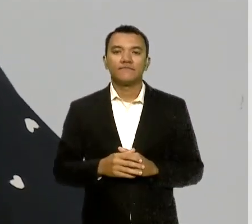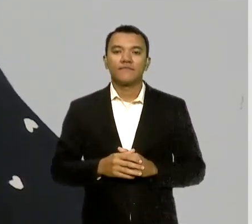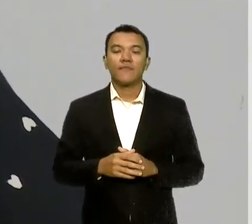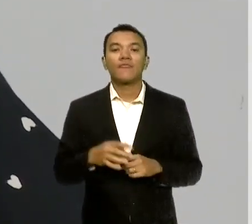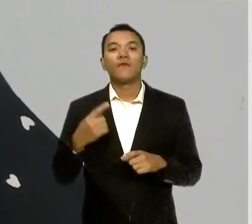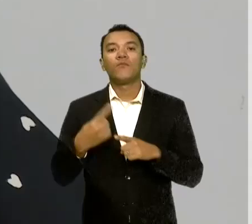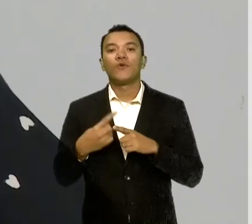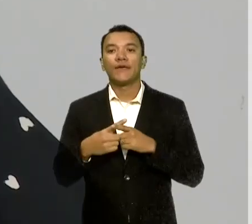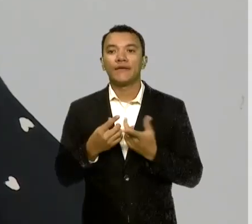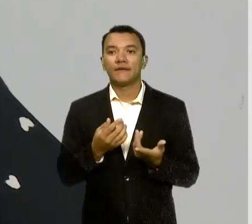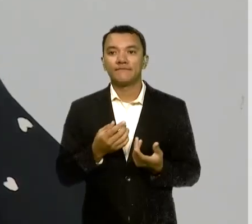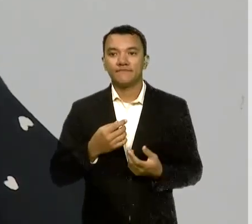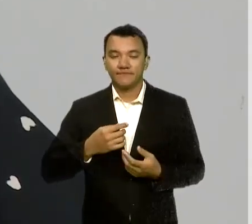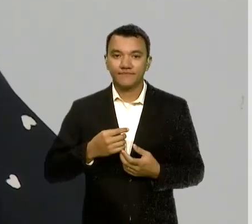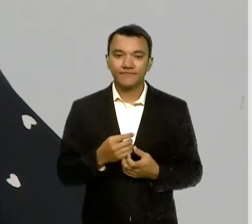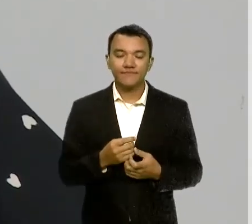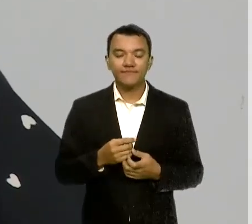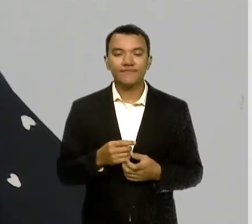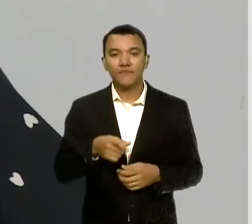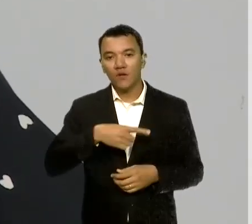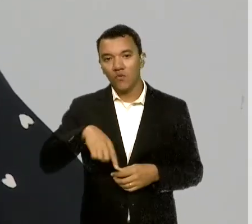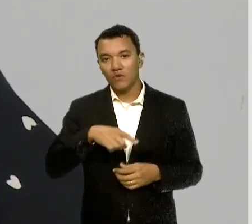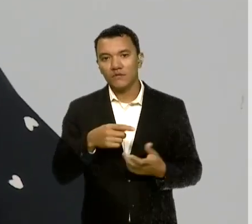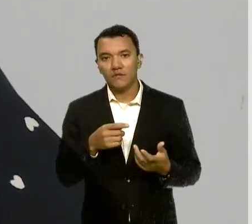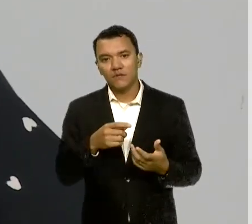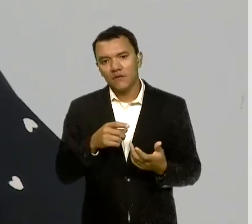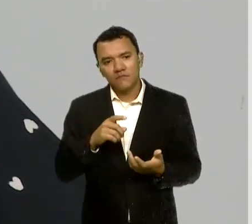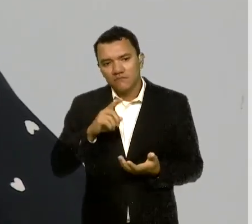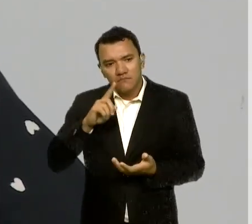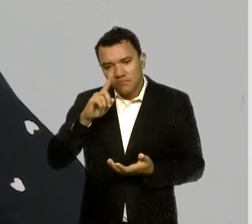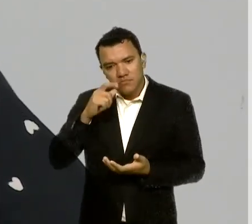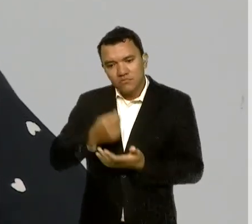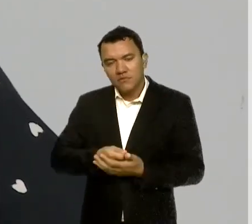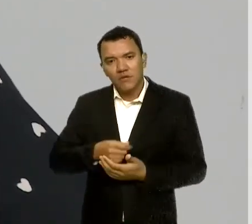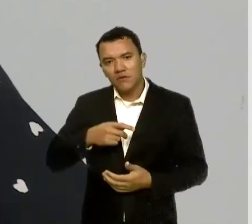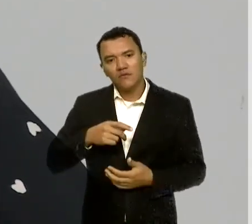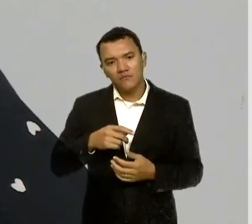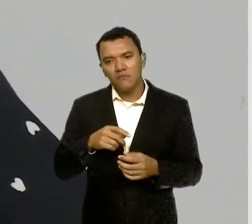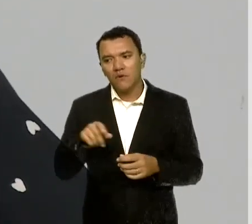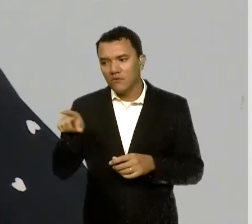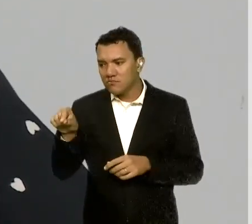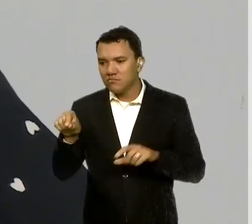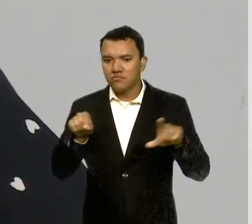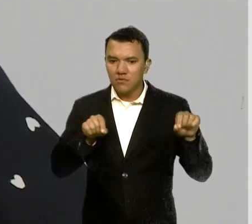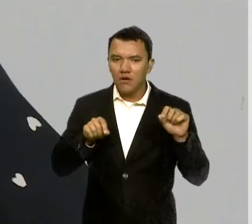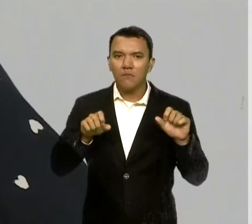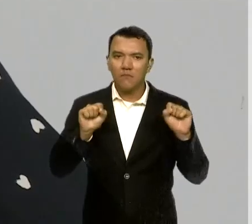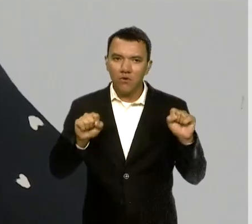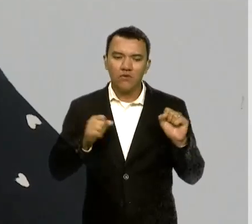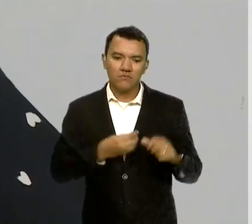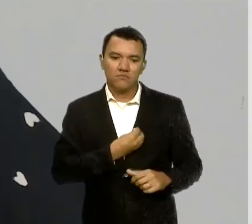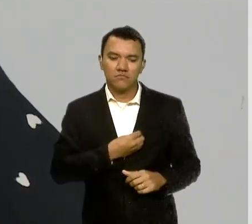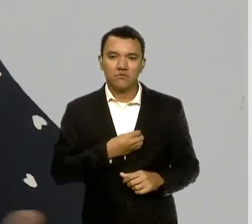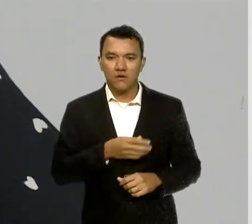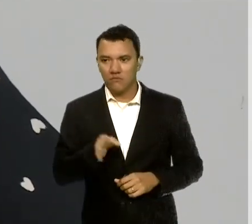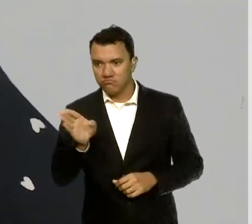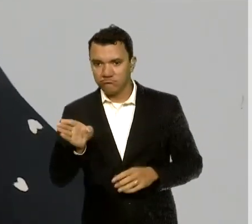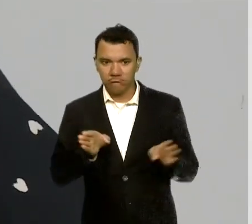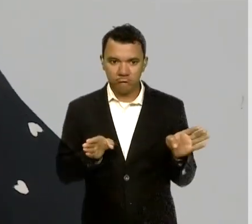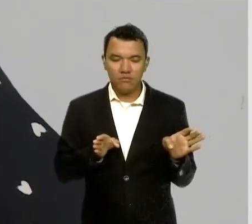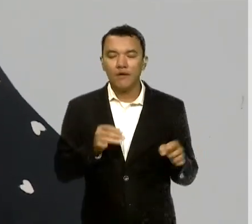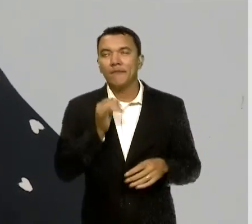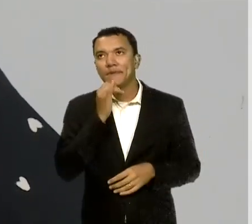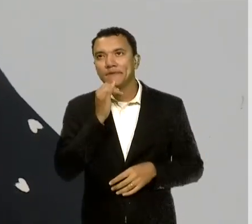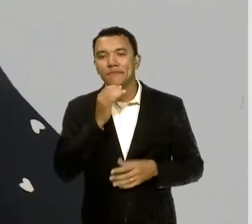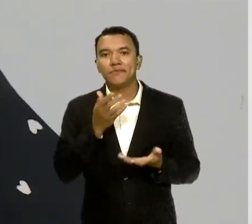porque a gente escolhe, né? A gente tem escolhas na nossa vida. Não é porque eu nasci de